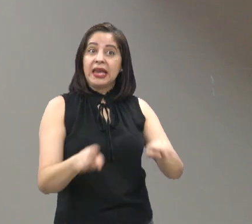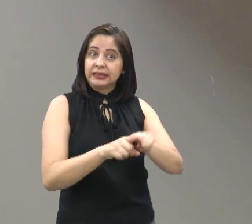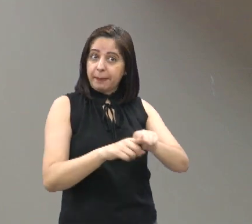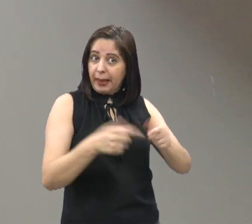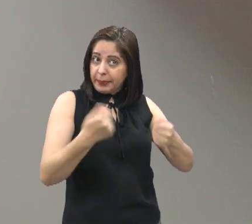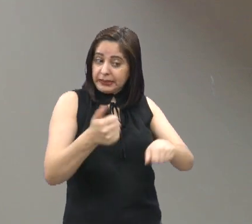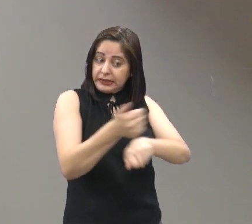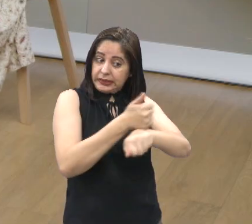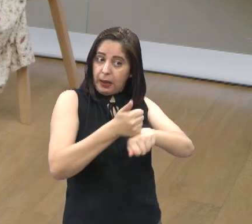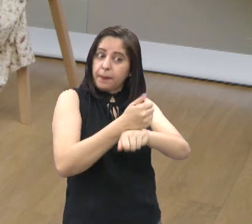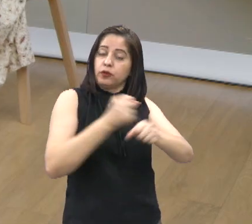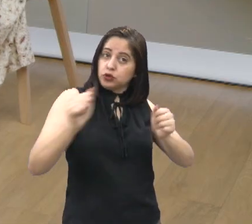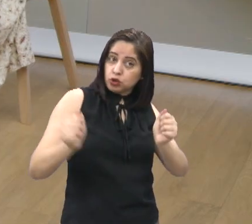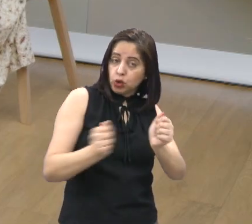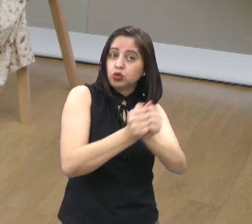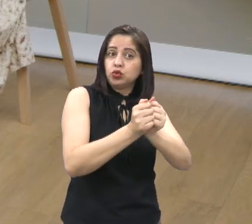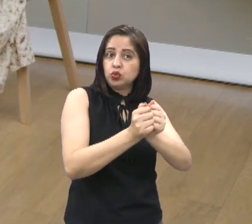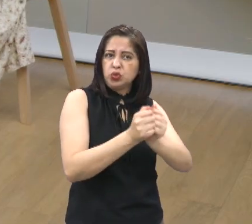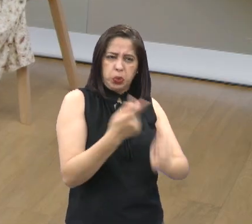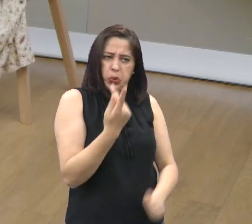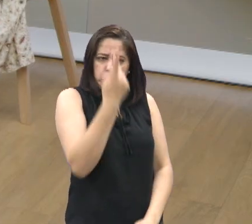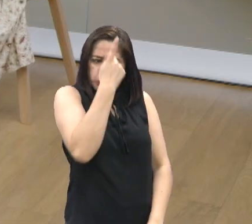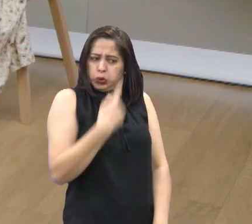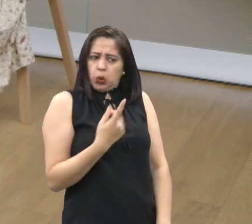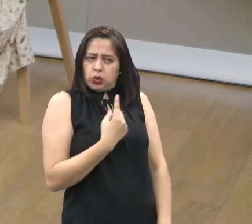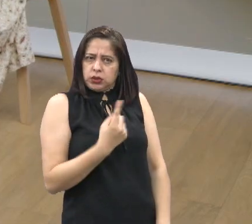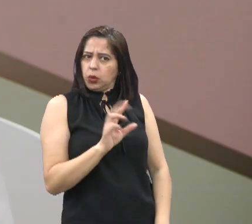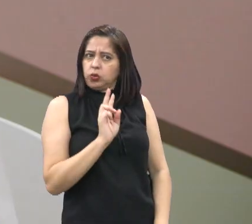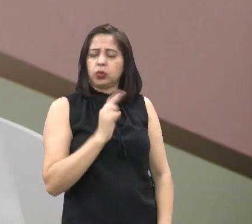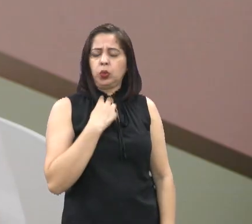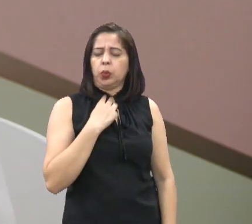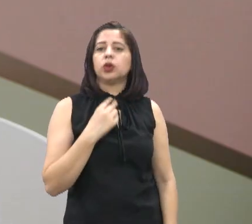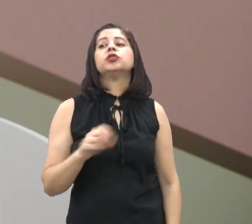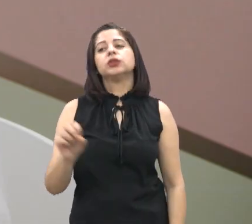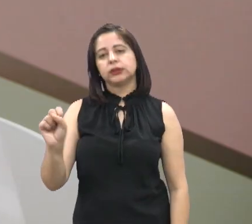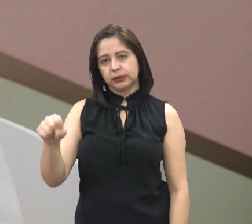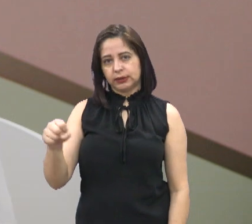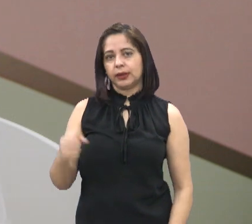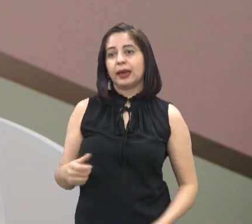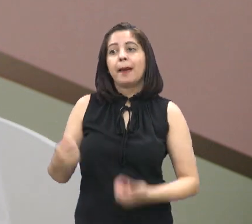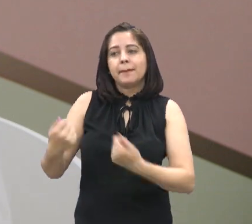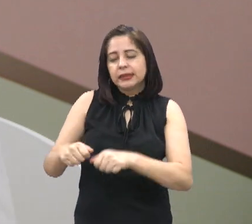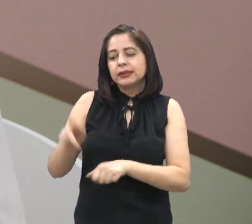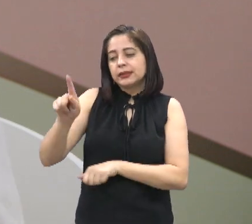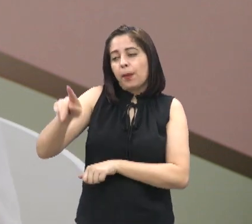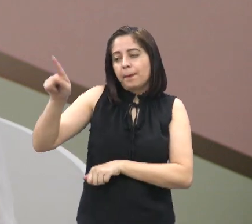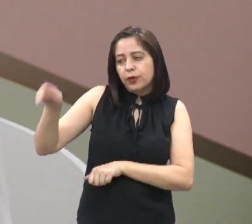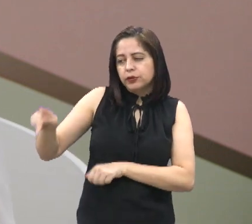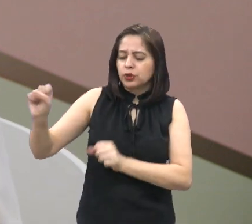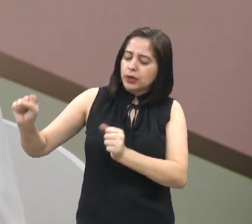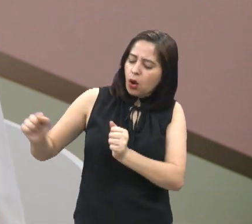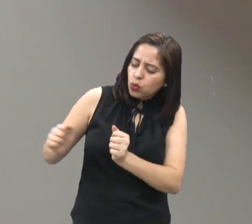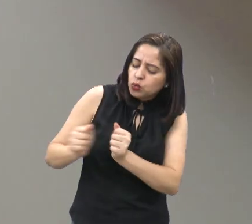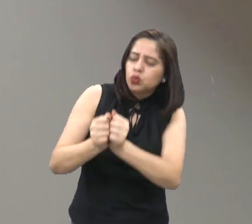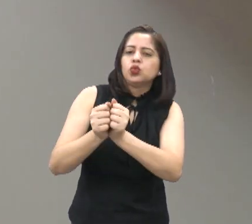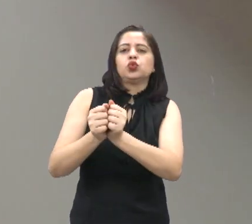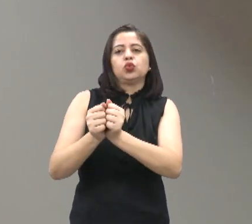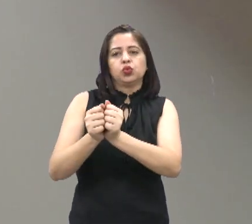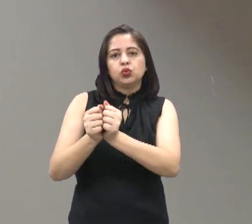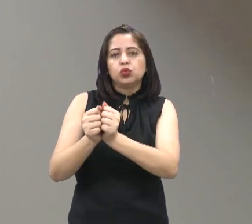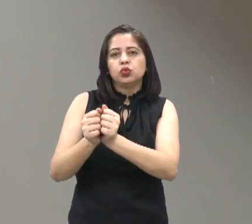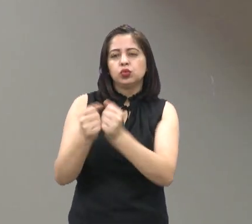né? Sempre Nunca com nada sozinha. acompanhamento, eu gosto muito quando tem, assim, algum professor, um personal, alguém junto, para poder